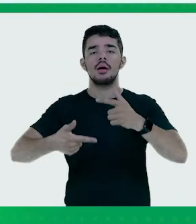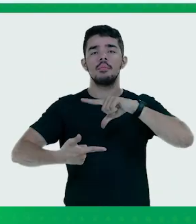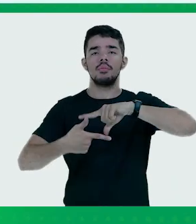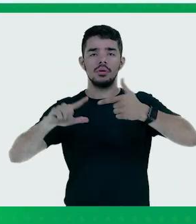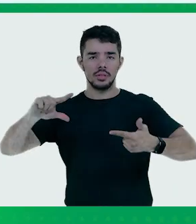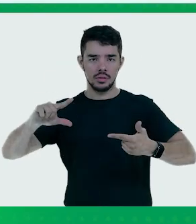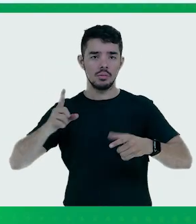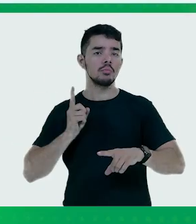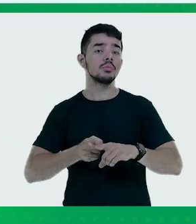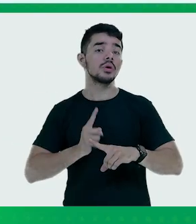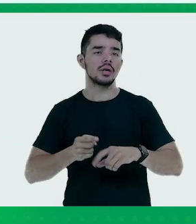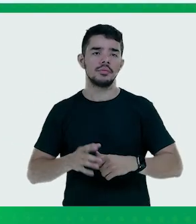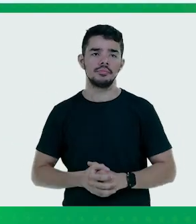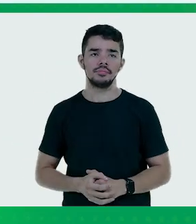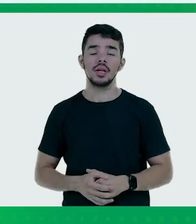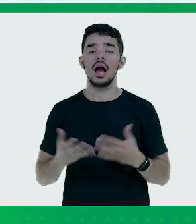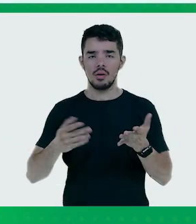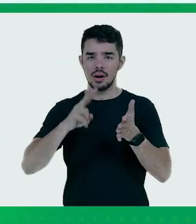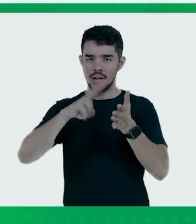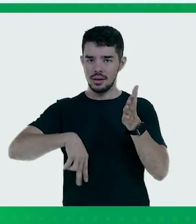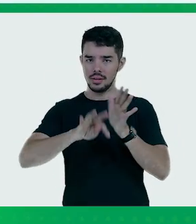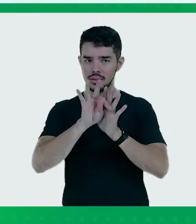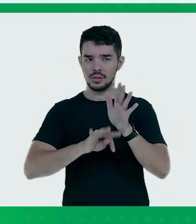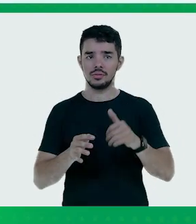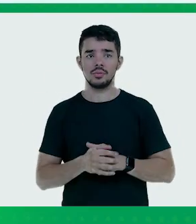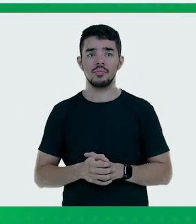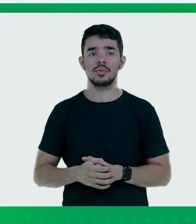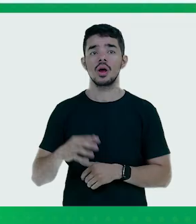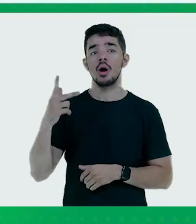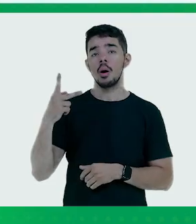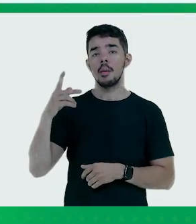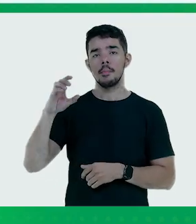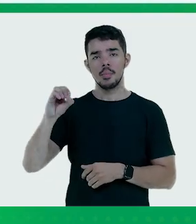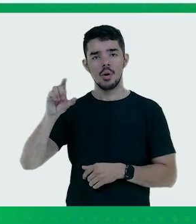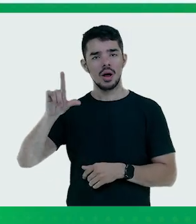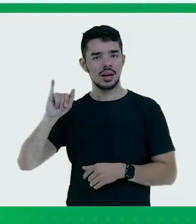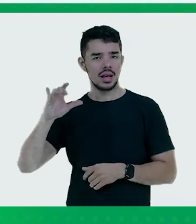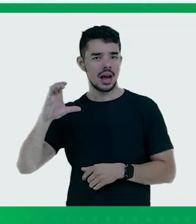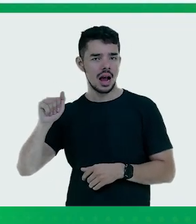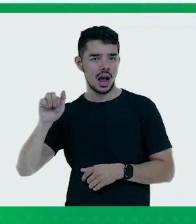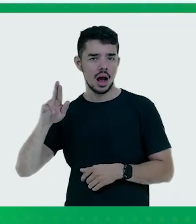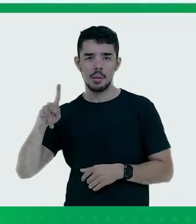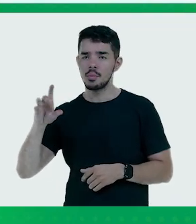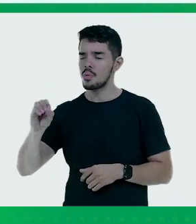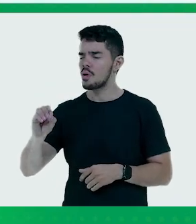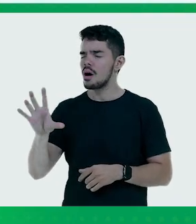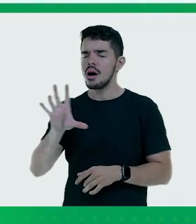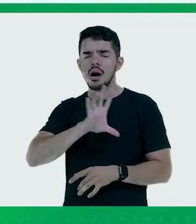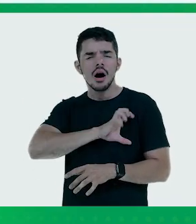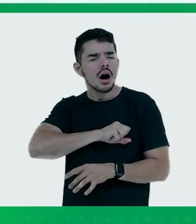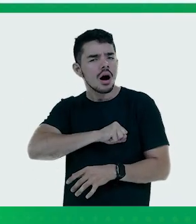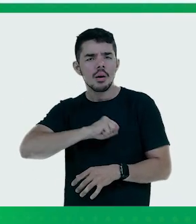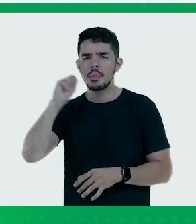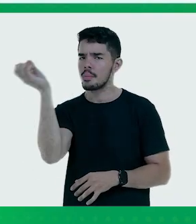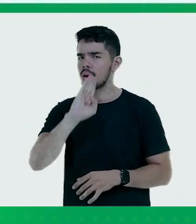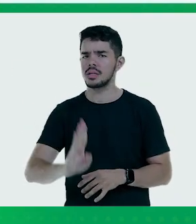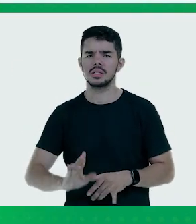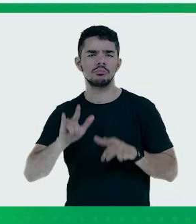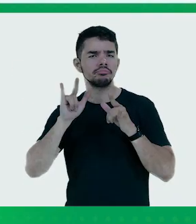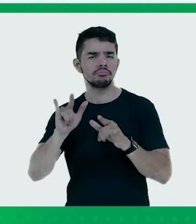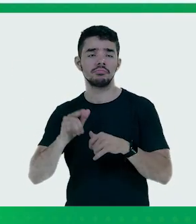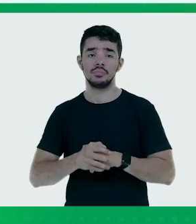texto. Policarpo era um apaixonado pelo Brasil. Acreditava que se